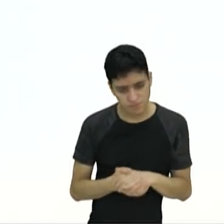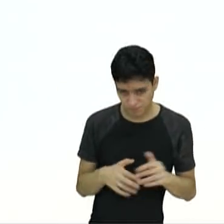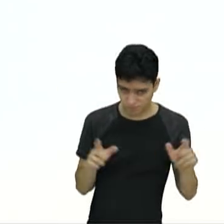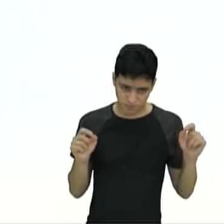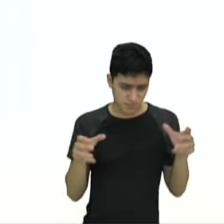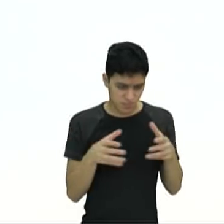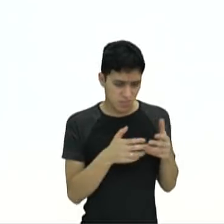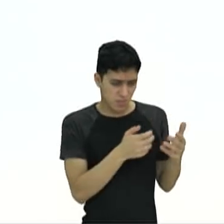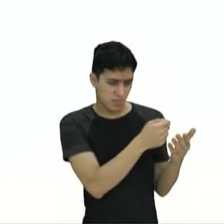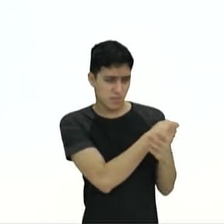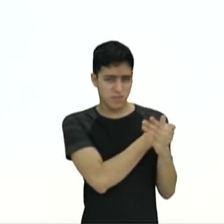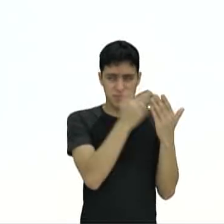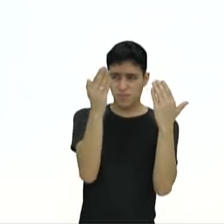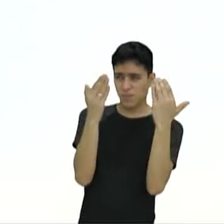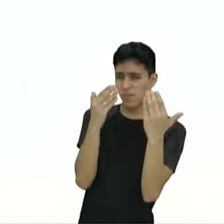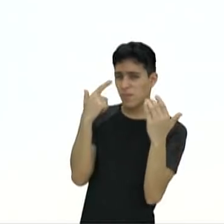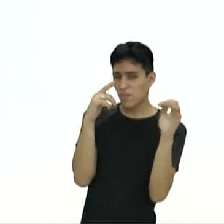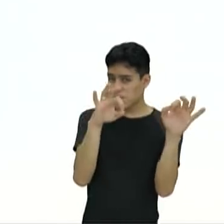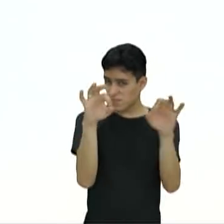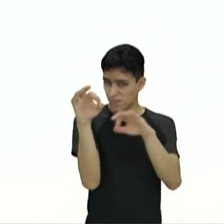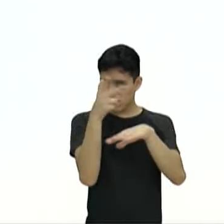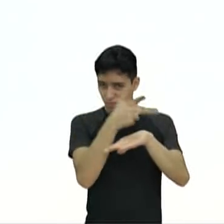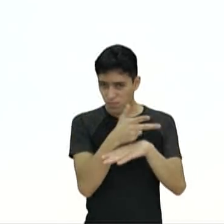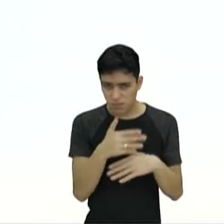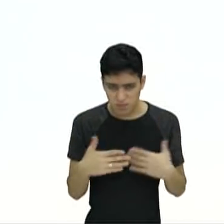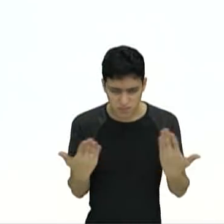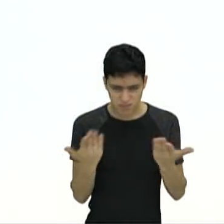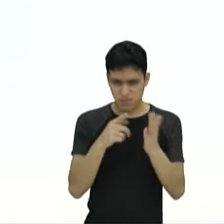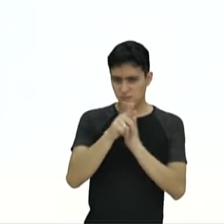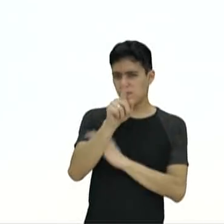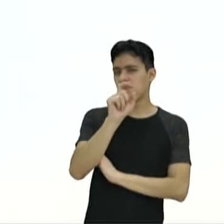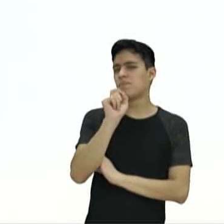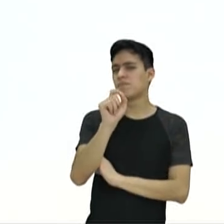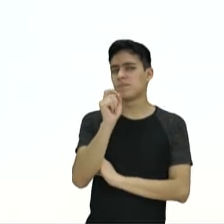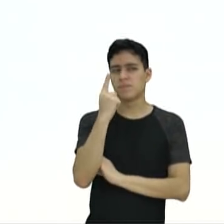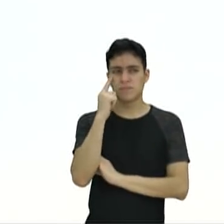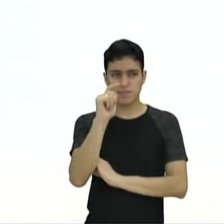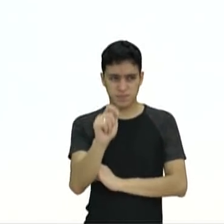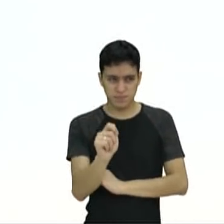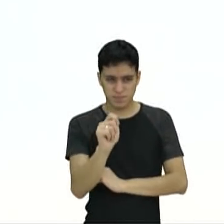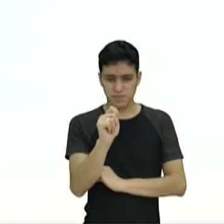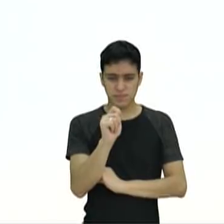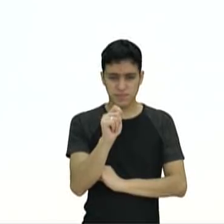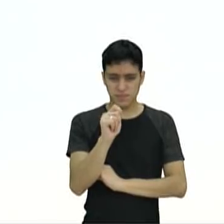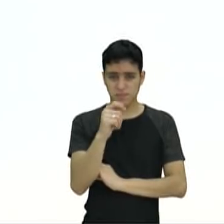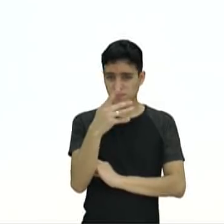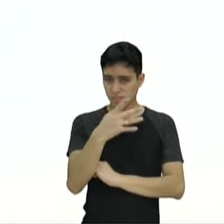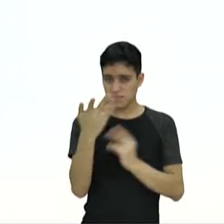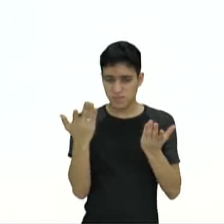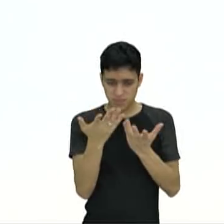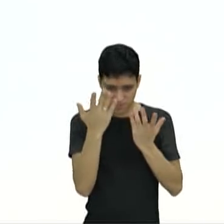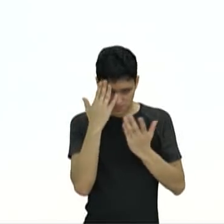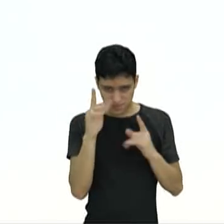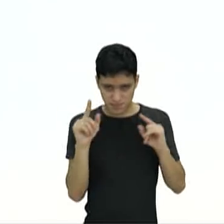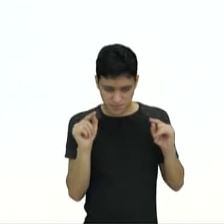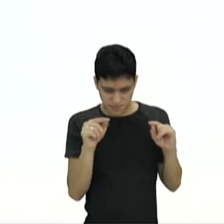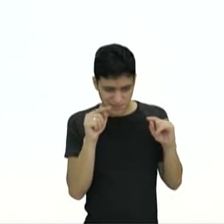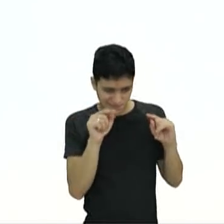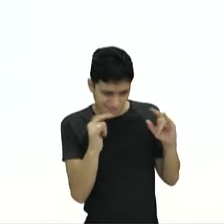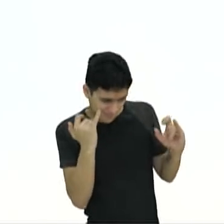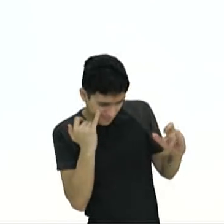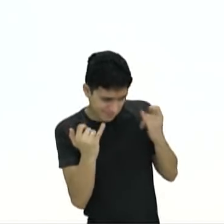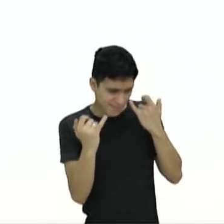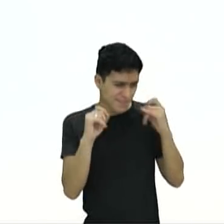os alunos estão analisando o vídeo. Agora a pergunta letra A dessa número 4 quer saber o seguinte: essa